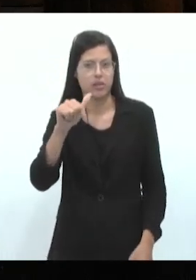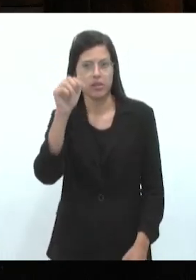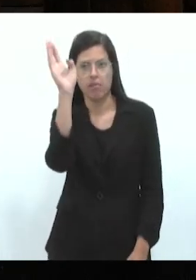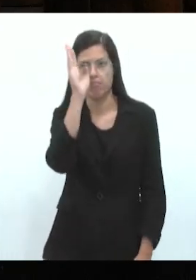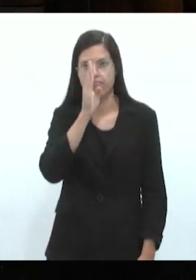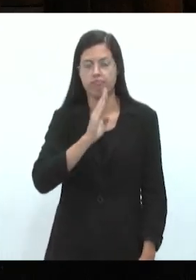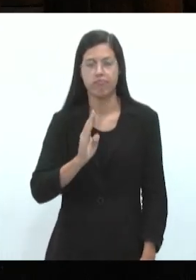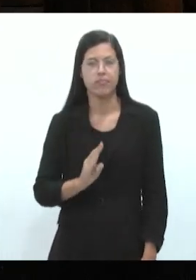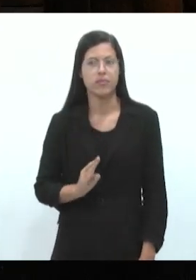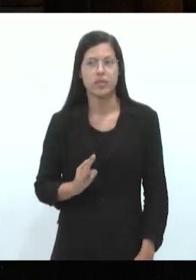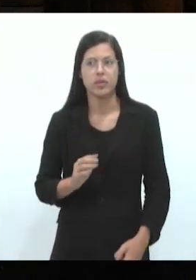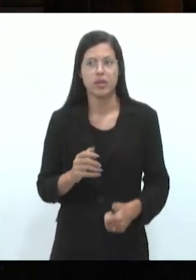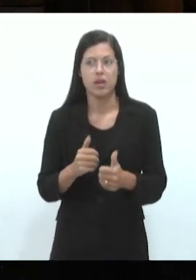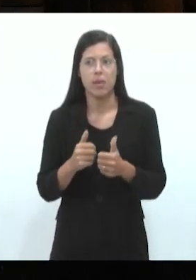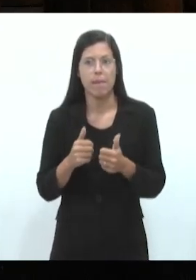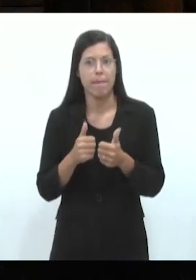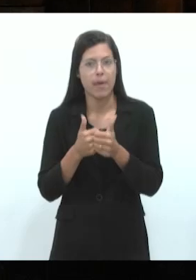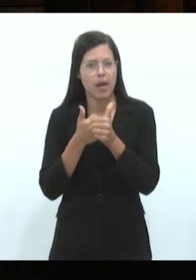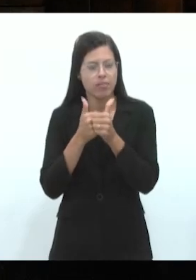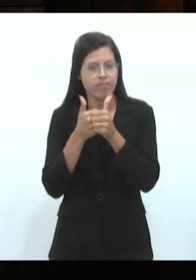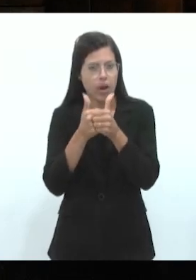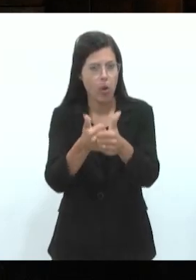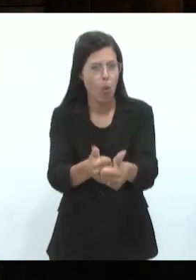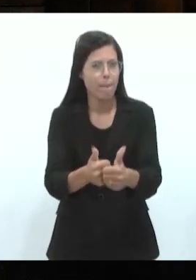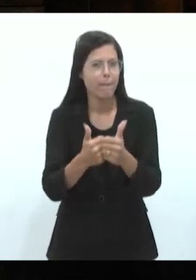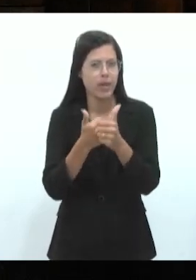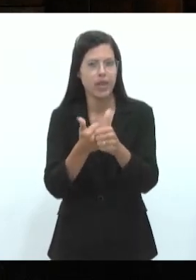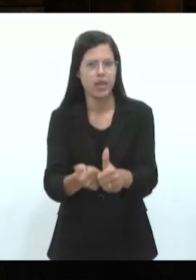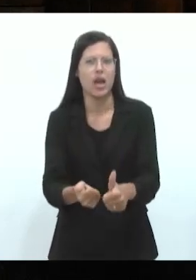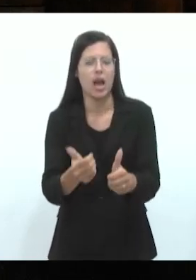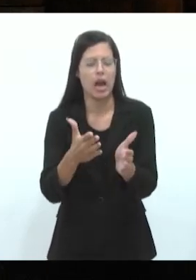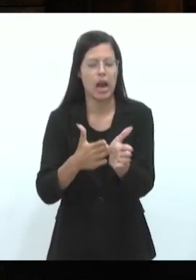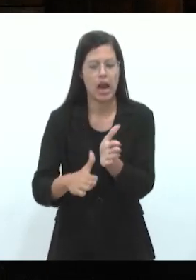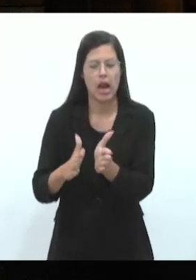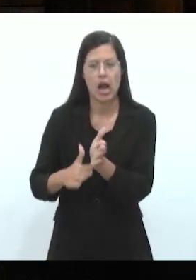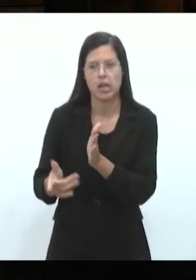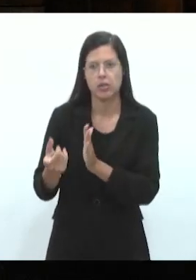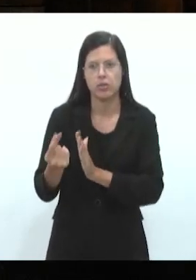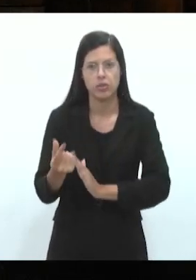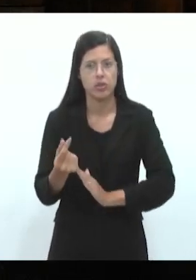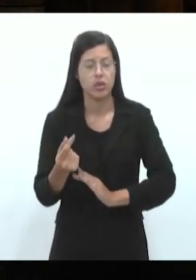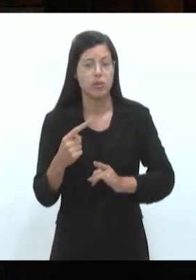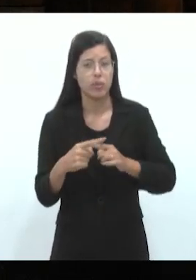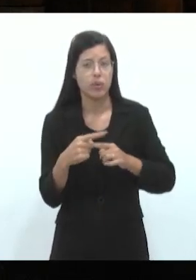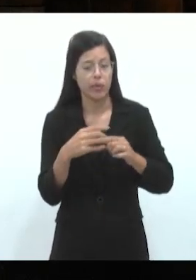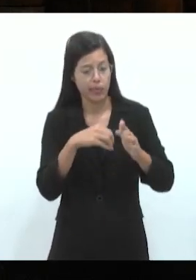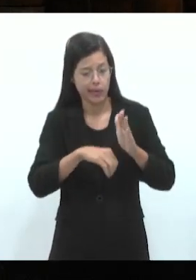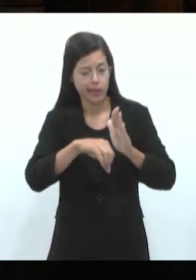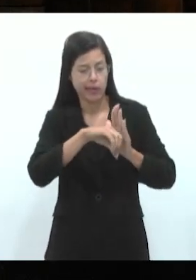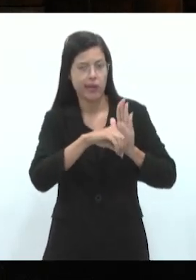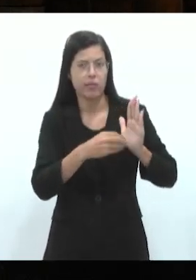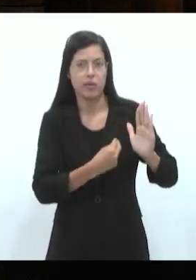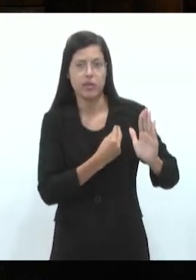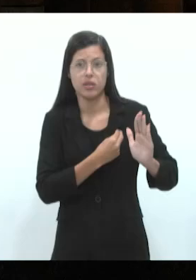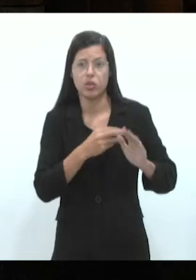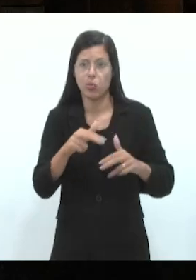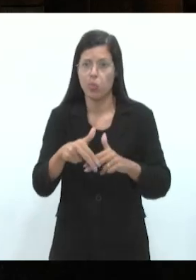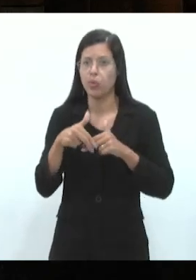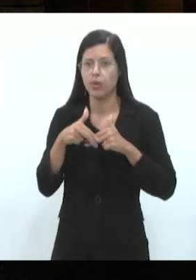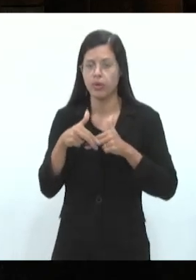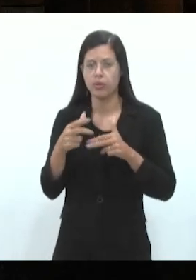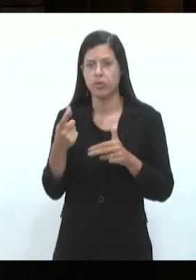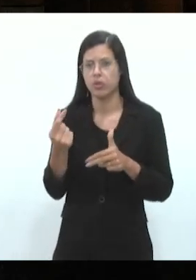para perseguir o dinheiro, que o crime existe por causa de dinheiro, e você não